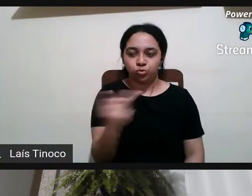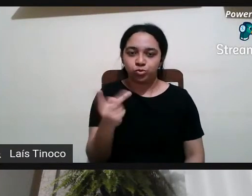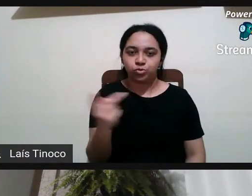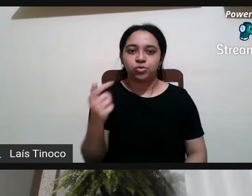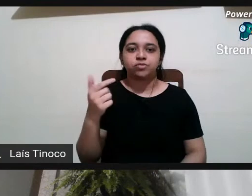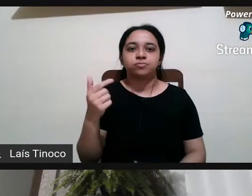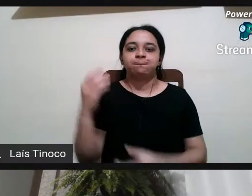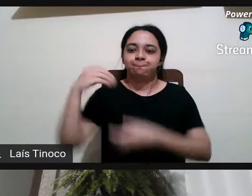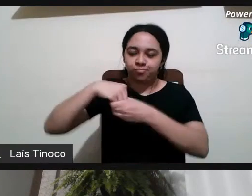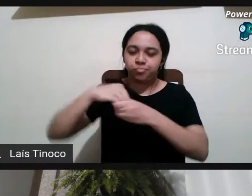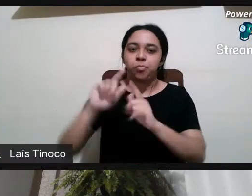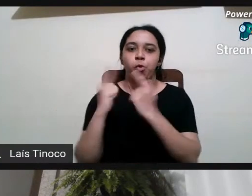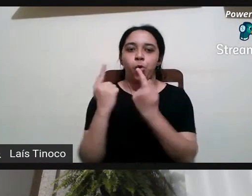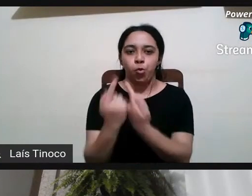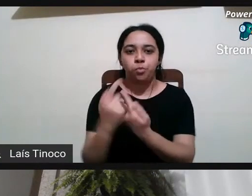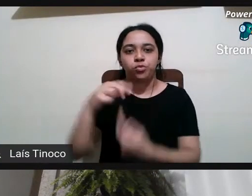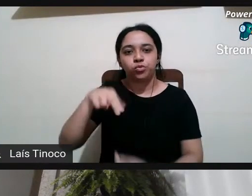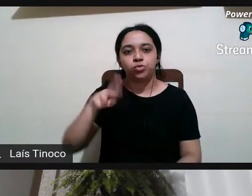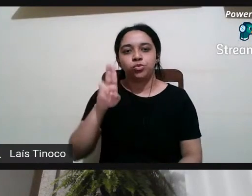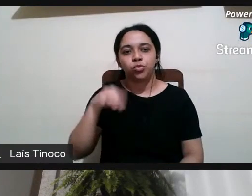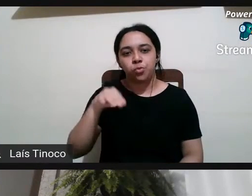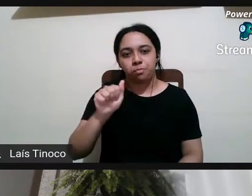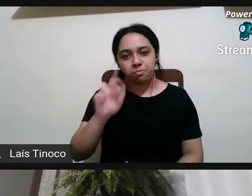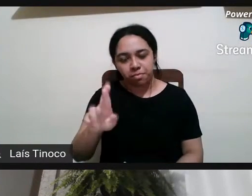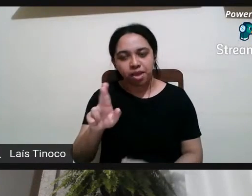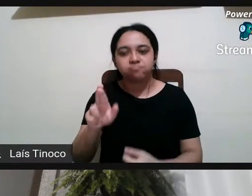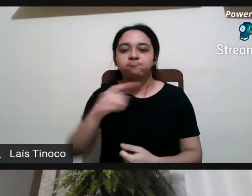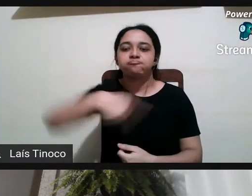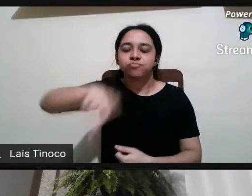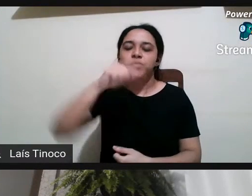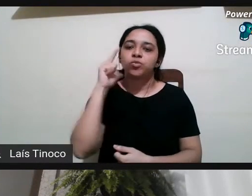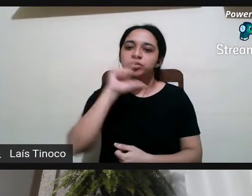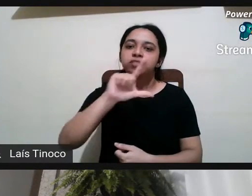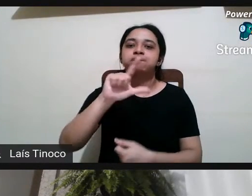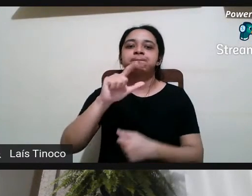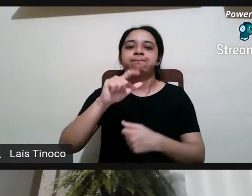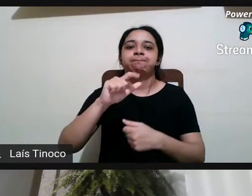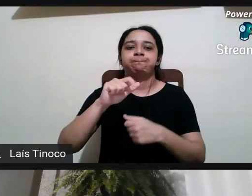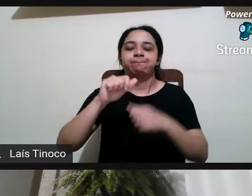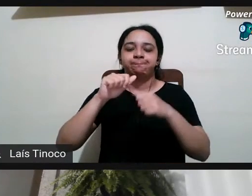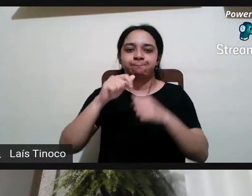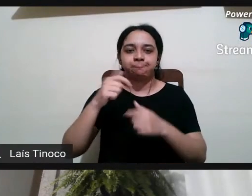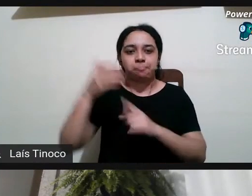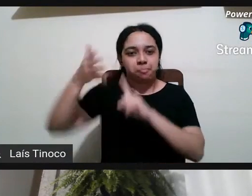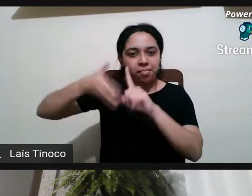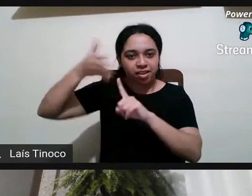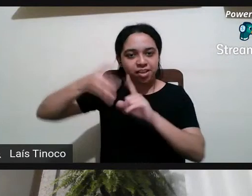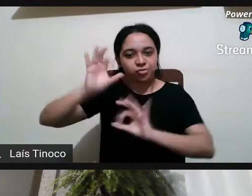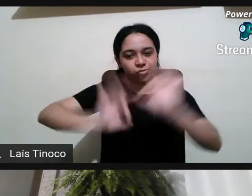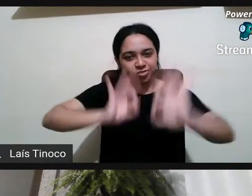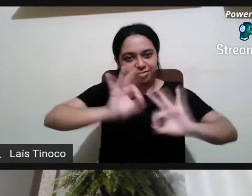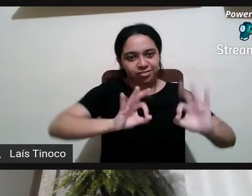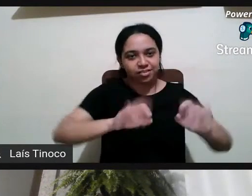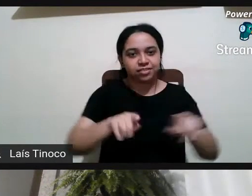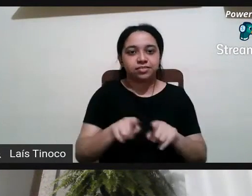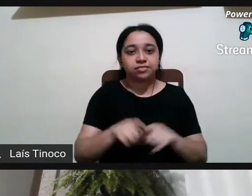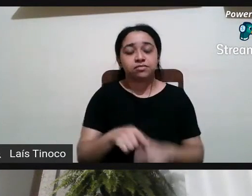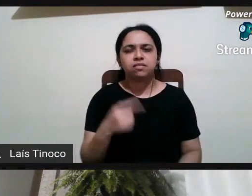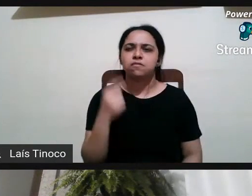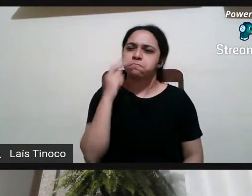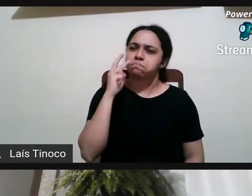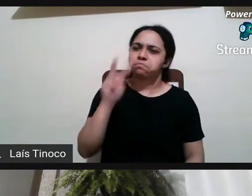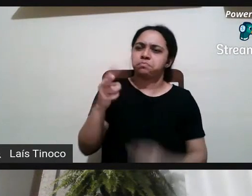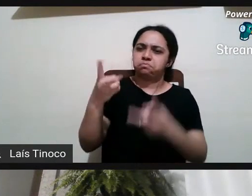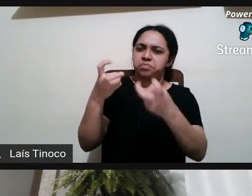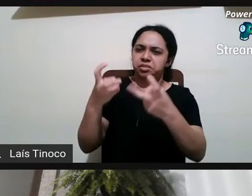consiga levar essas palestras para todos vocês que estão nos acompanhando. Pessoal, eu estava vendo aqui pelos comentários,